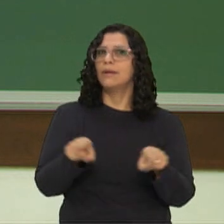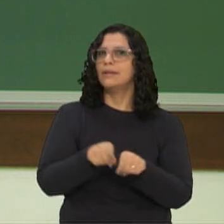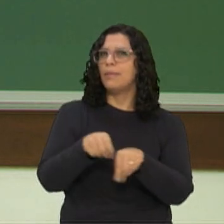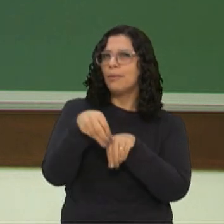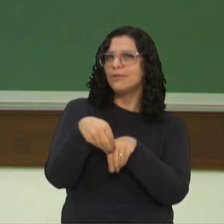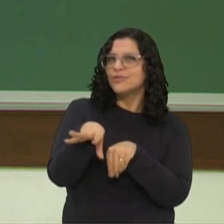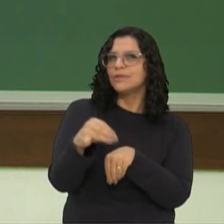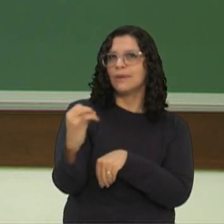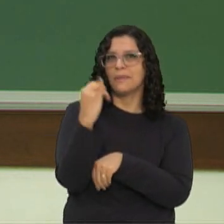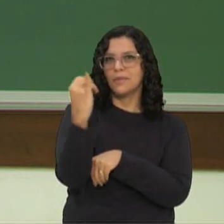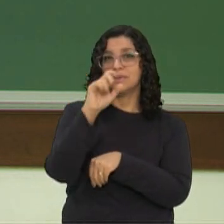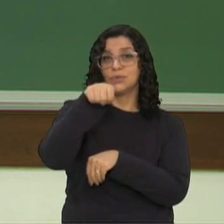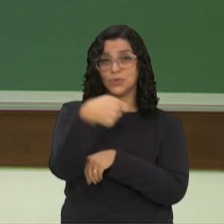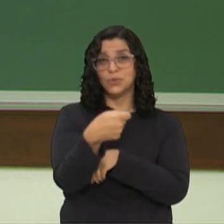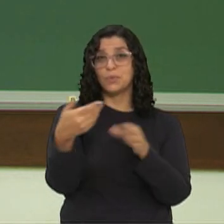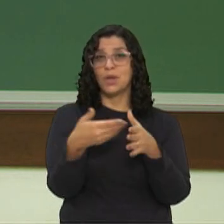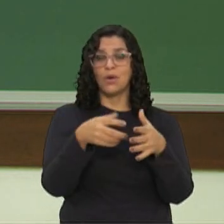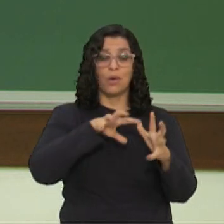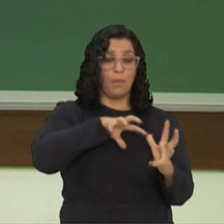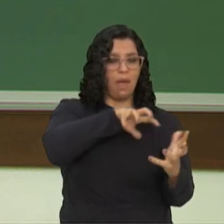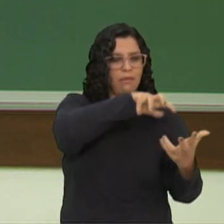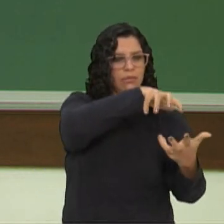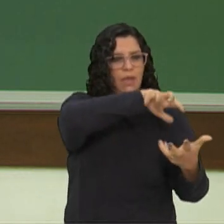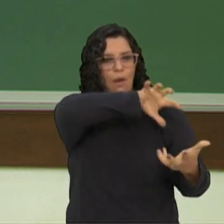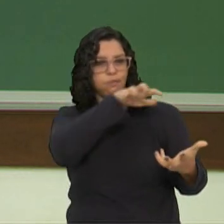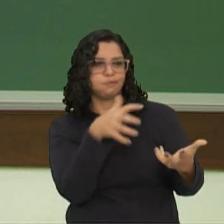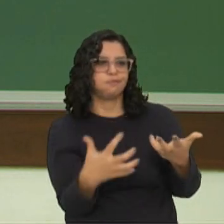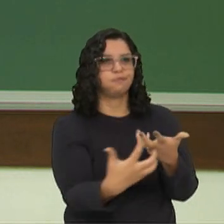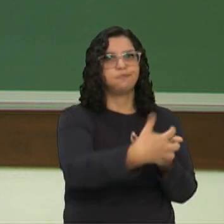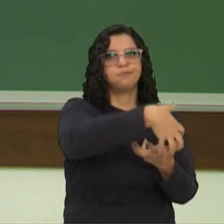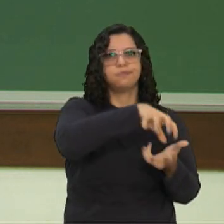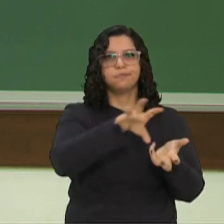uma importância aí do magnetismo terrestre.